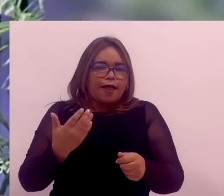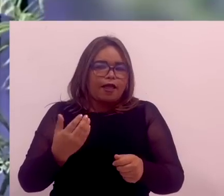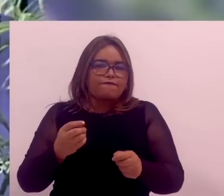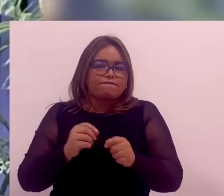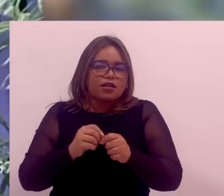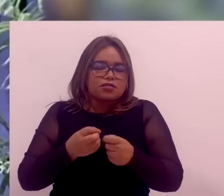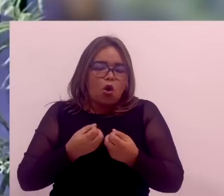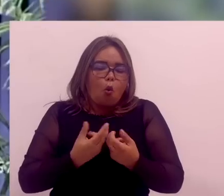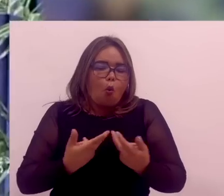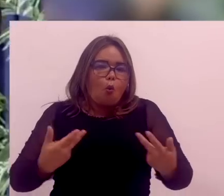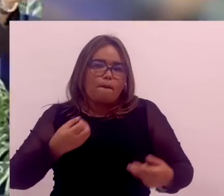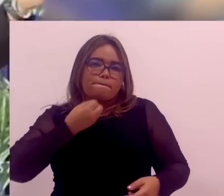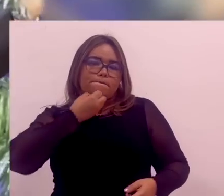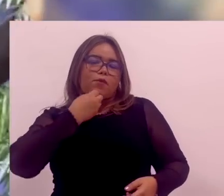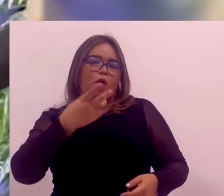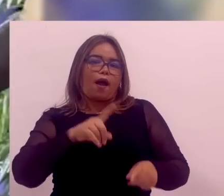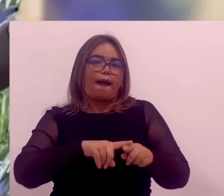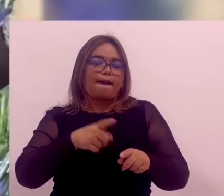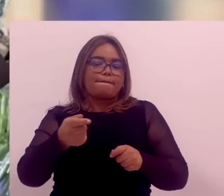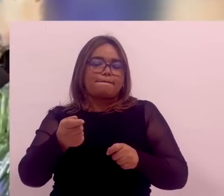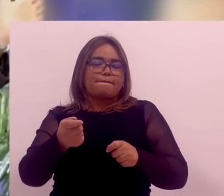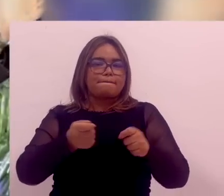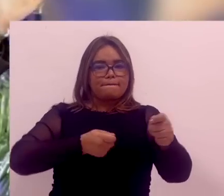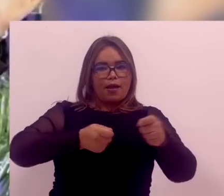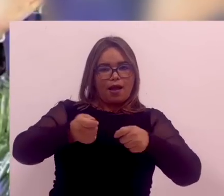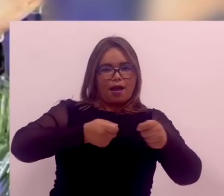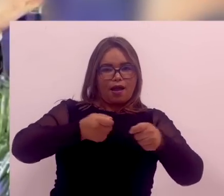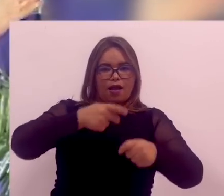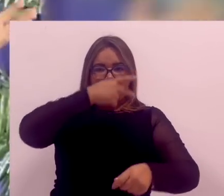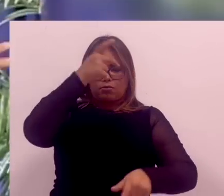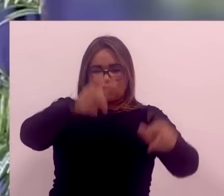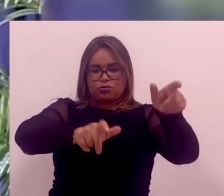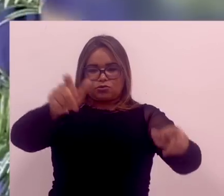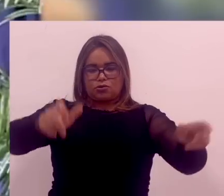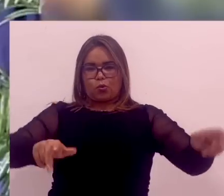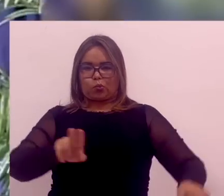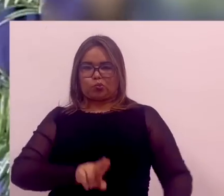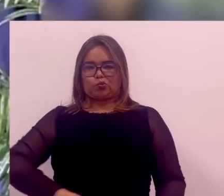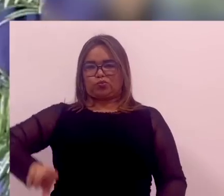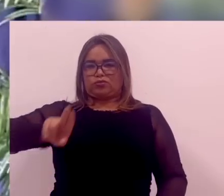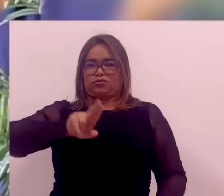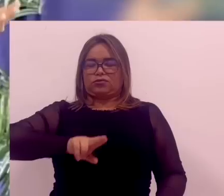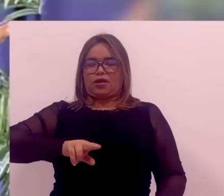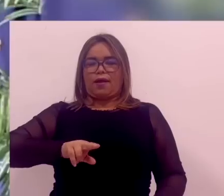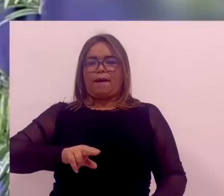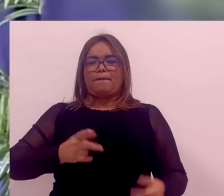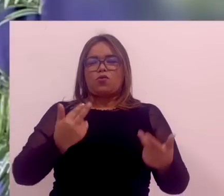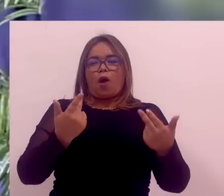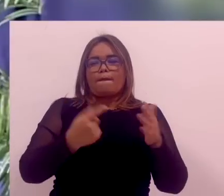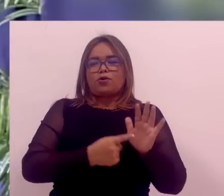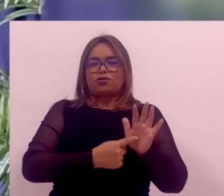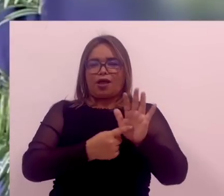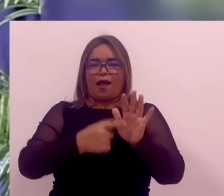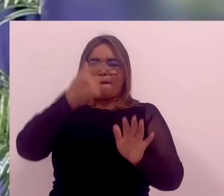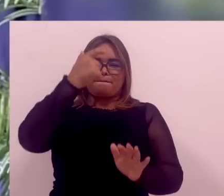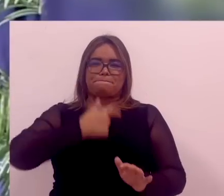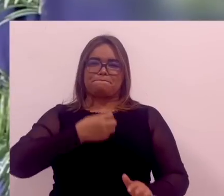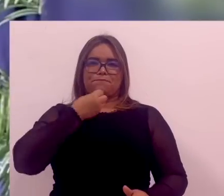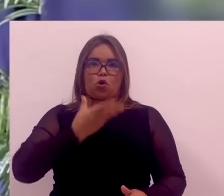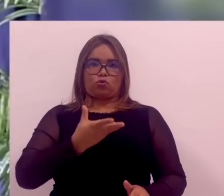obras boas, mas eles manipulam os membros e os usam maliciosamente para parecerem nobres.